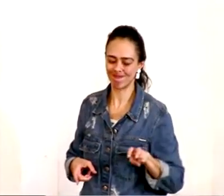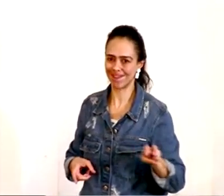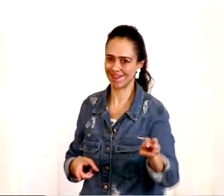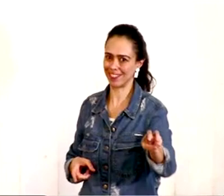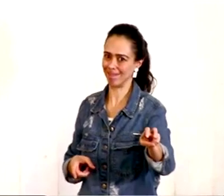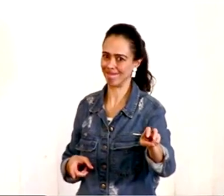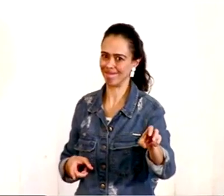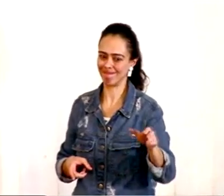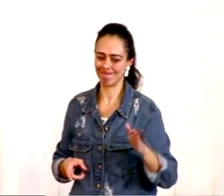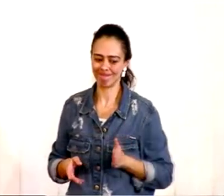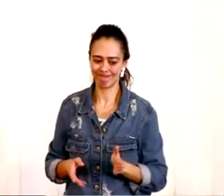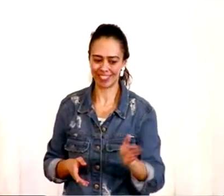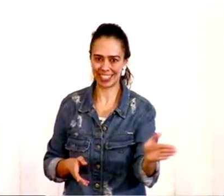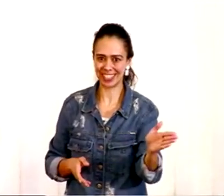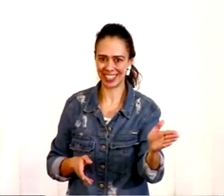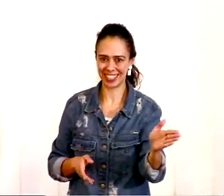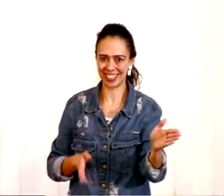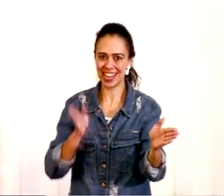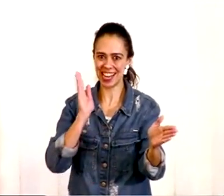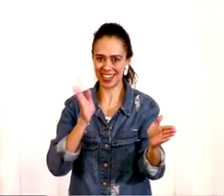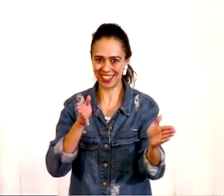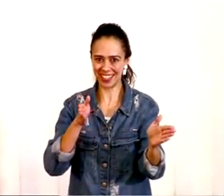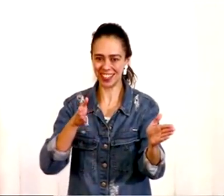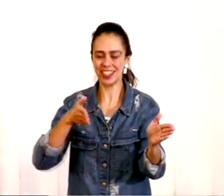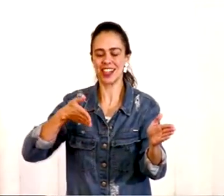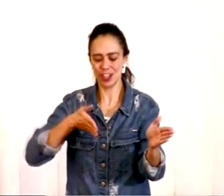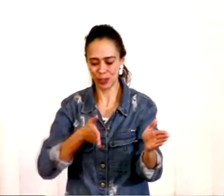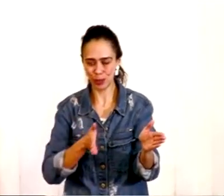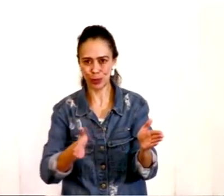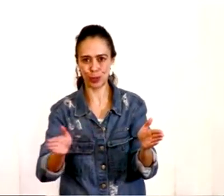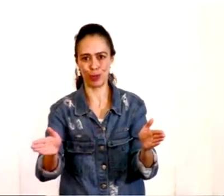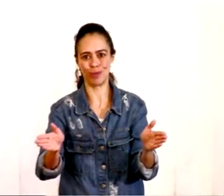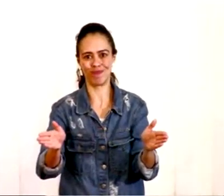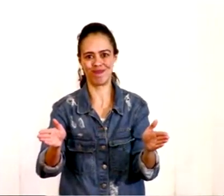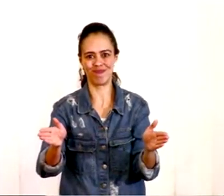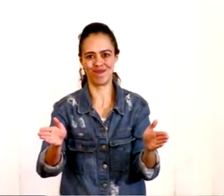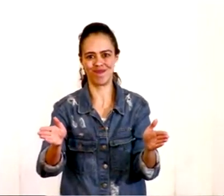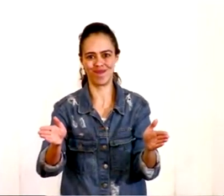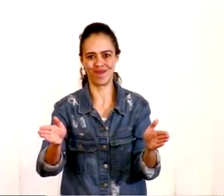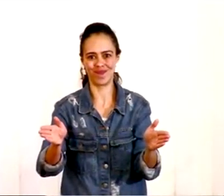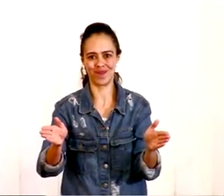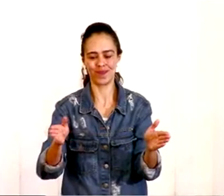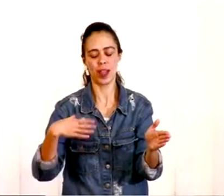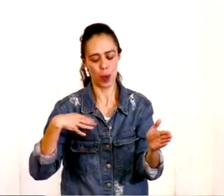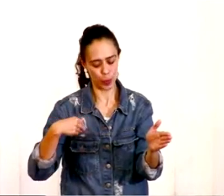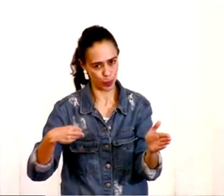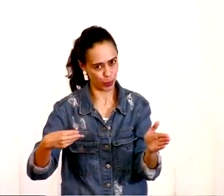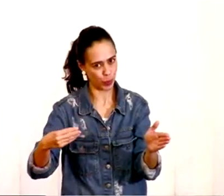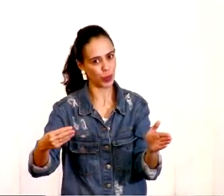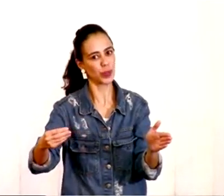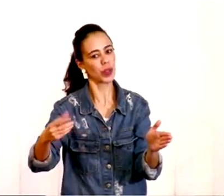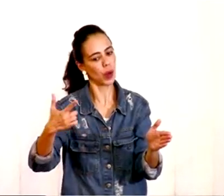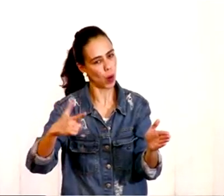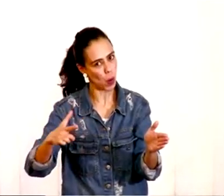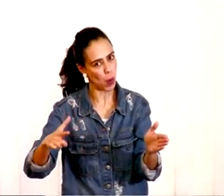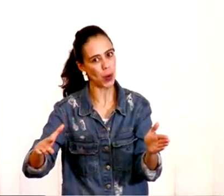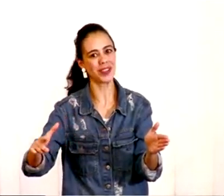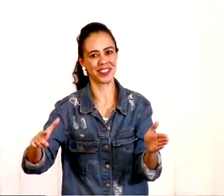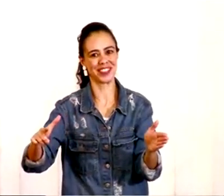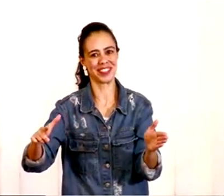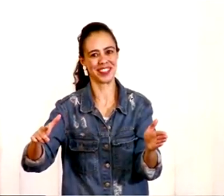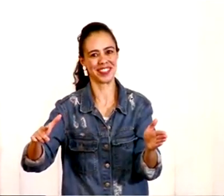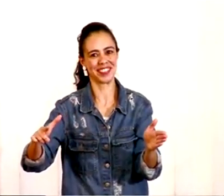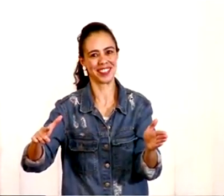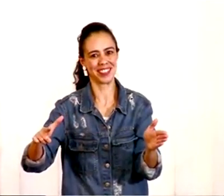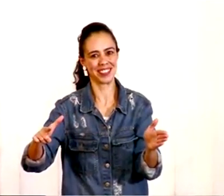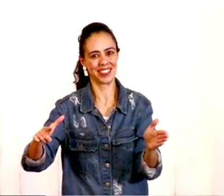Leia comigo os versos de 17 a 24. E coabitou Caim com sua mulher, ela concebeu e deu à luz a Enoque. Caim edificou